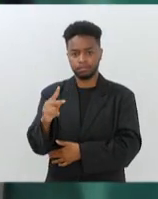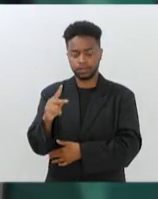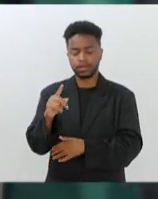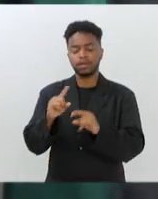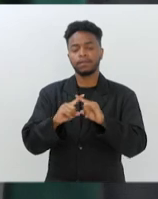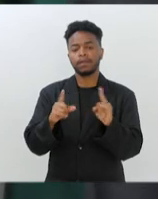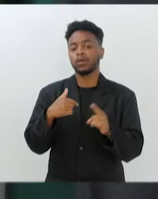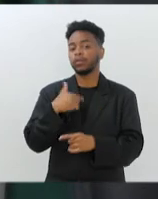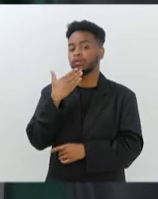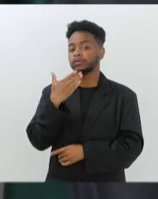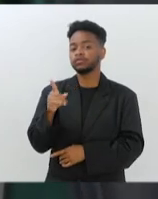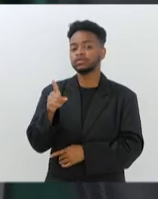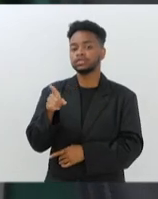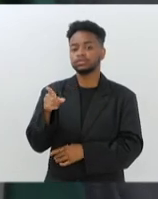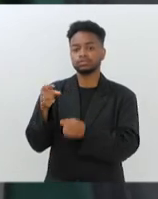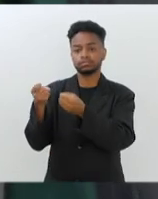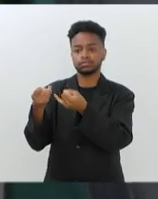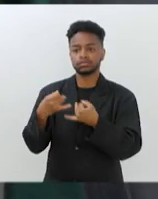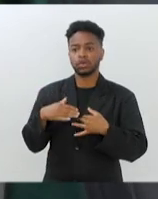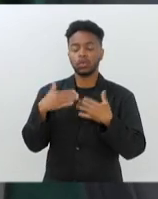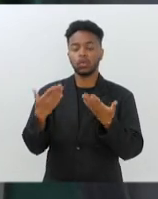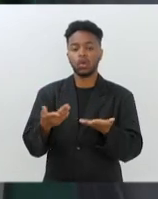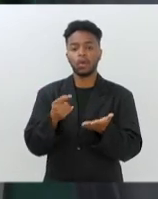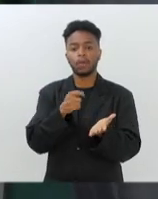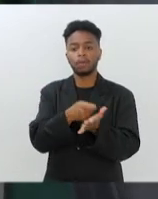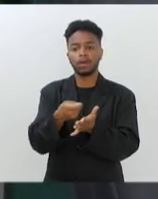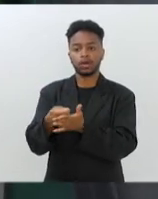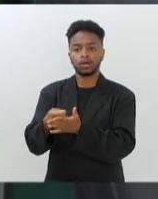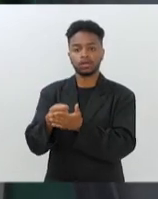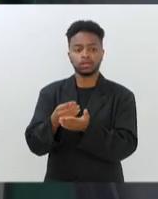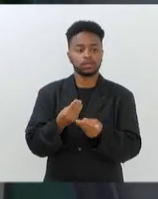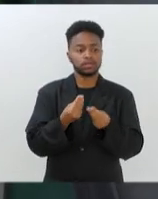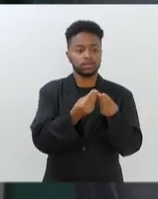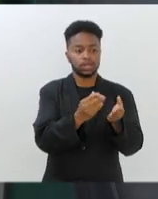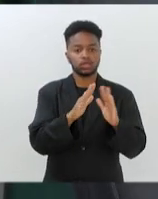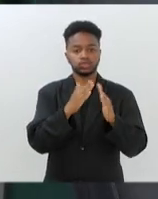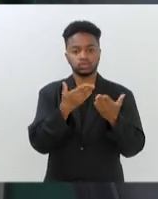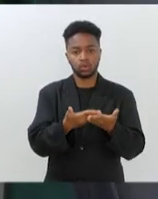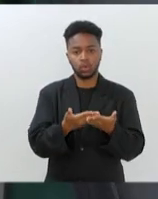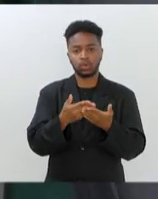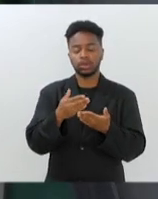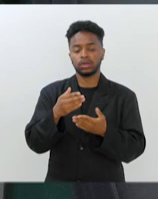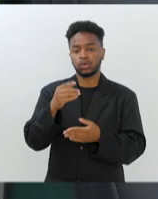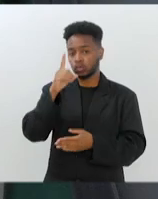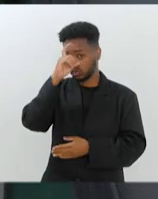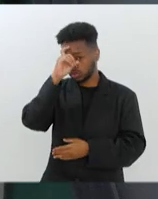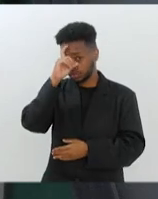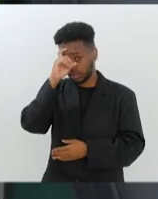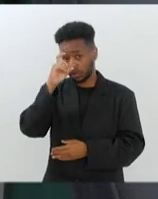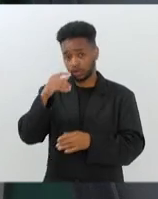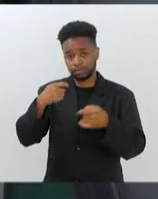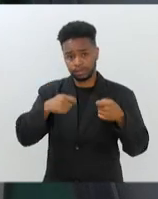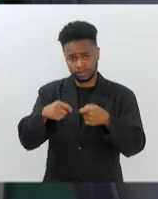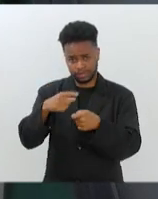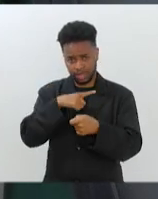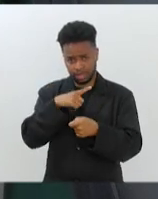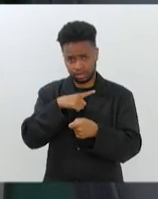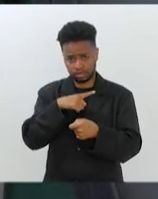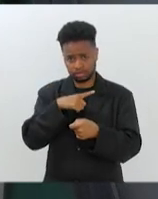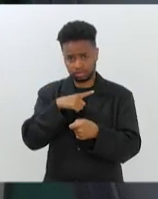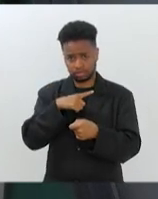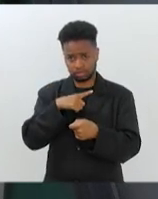relacionasse para mim os patrocínios que são destinados à escolas que estão precisando aos hospitais que estão precisando Tem algum tipo de